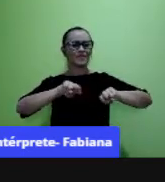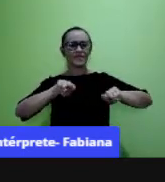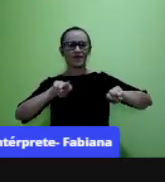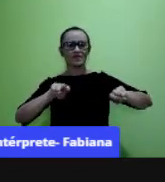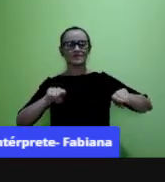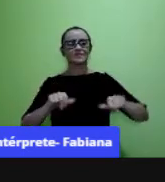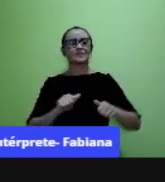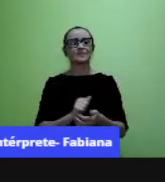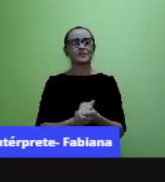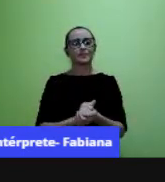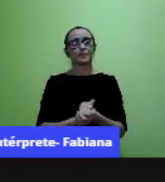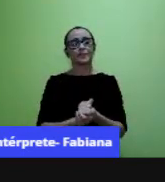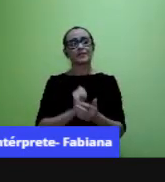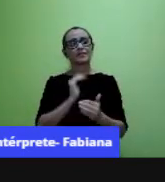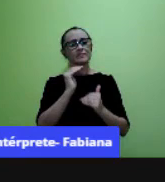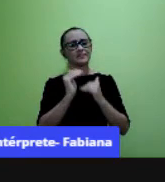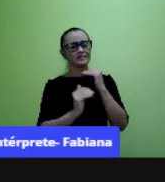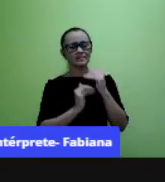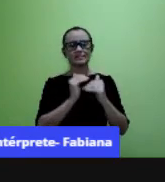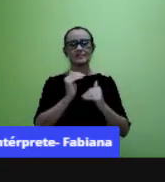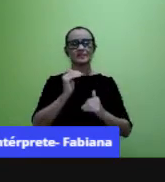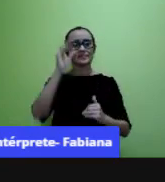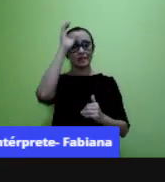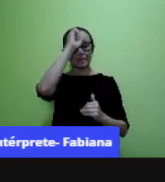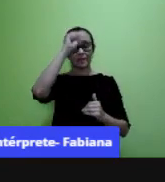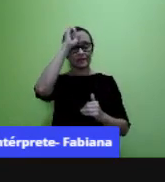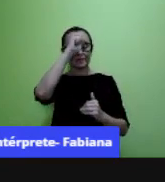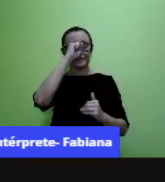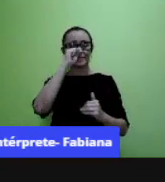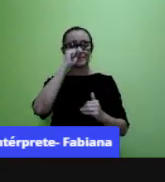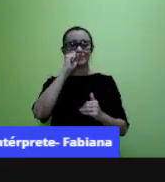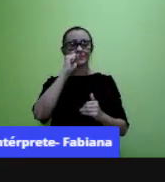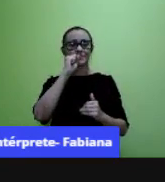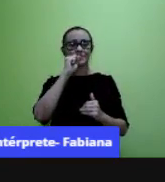o que ela aprende no dia a dia. É a imitação do que ela